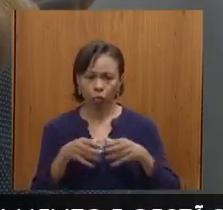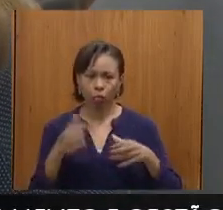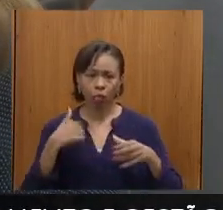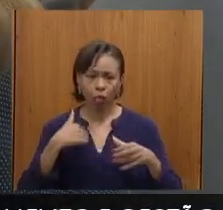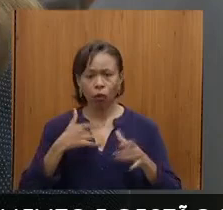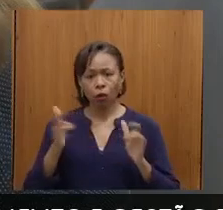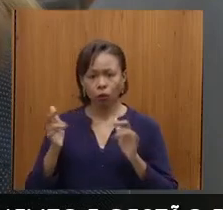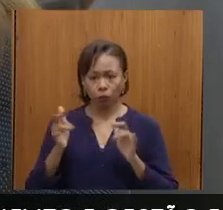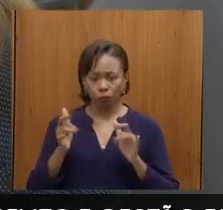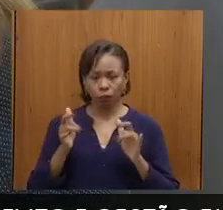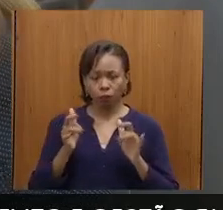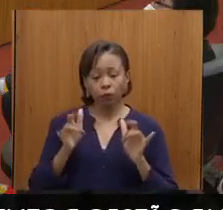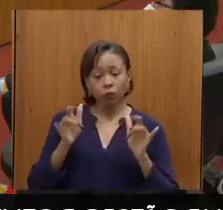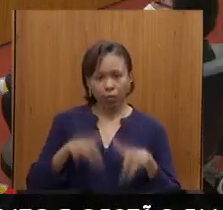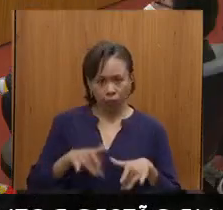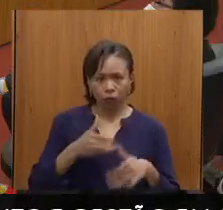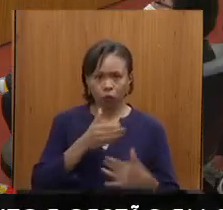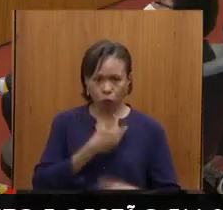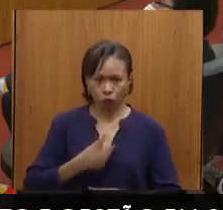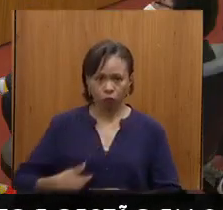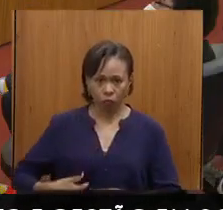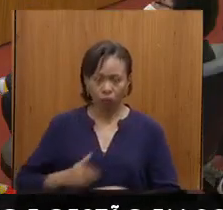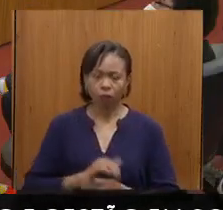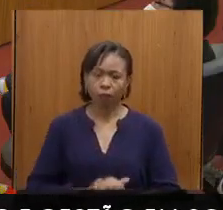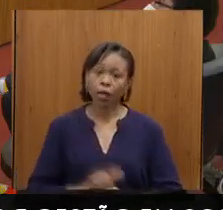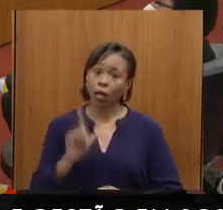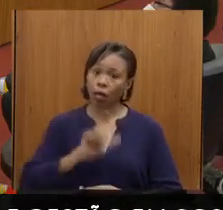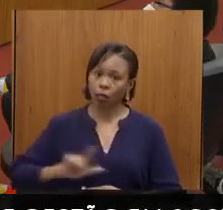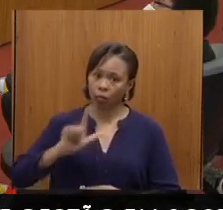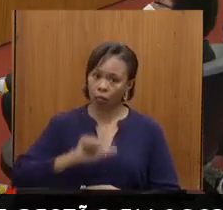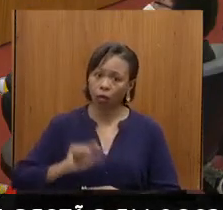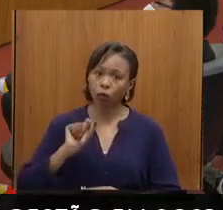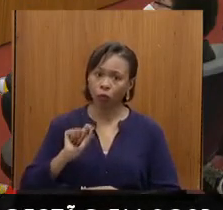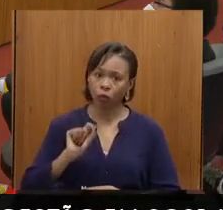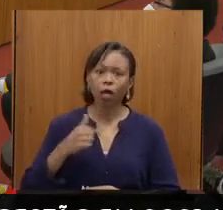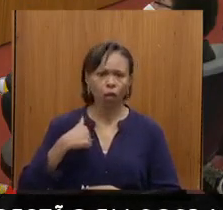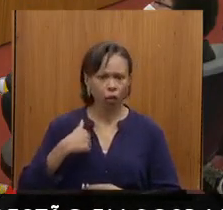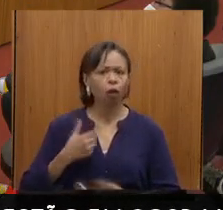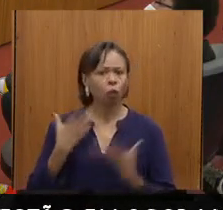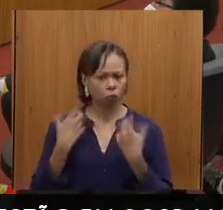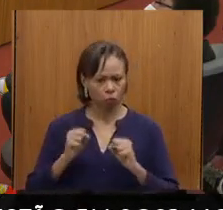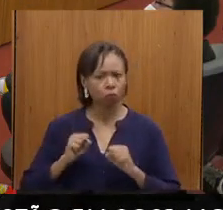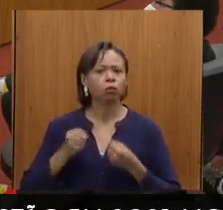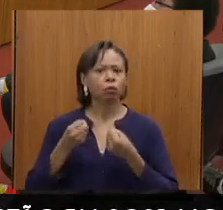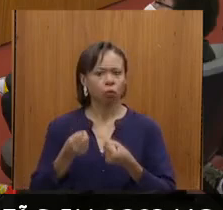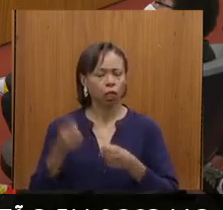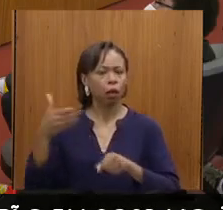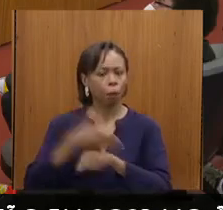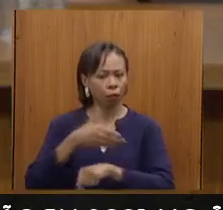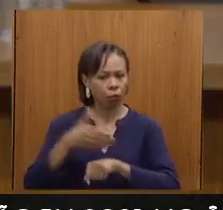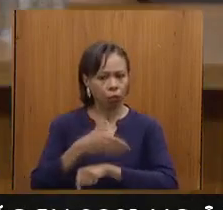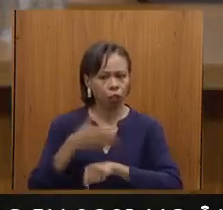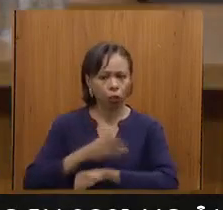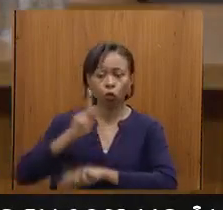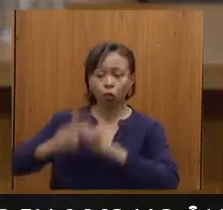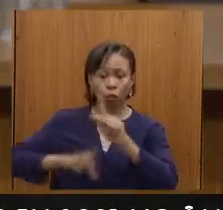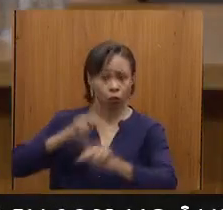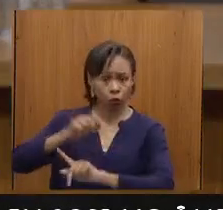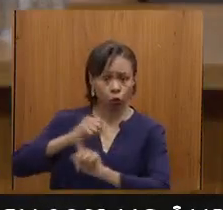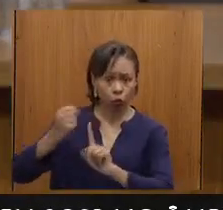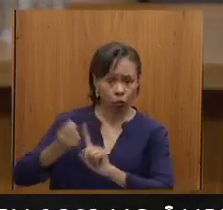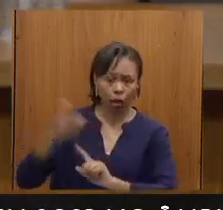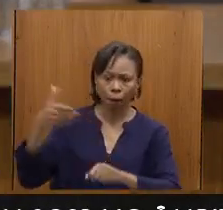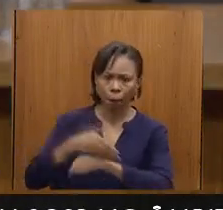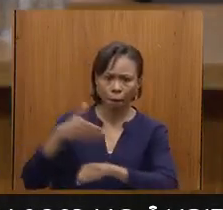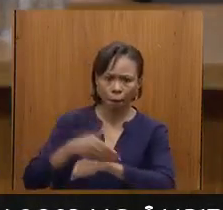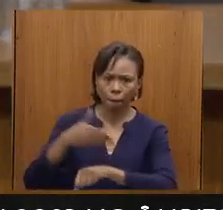distanciei do governo. É óbvio que a participação, eu sou defensora da participação, quanto mais participação é melhor,